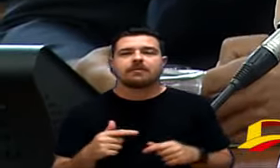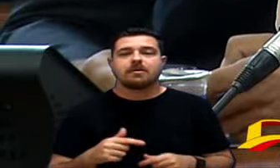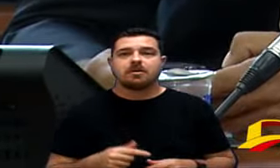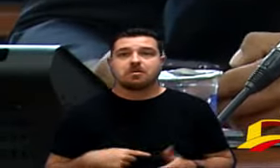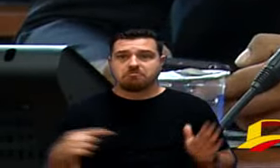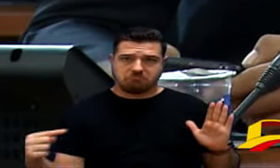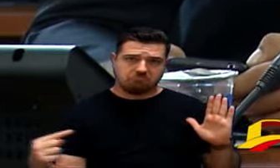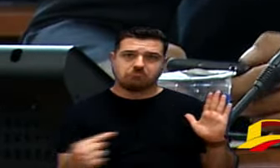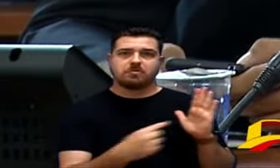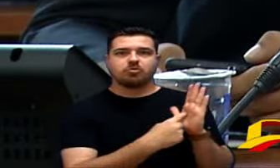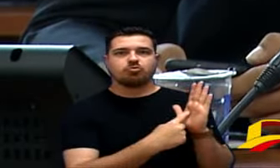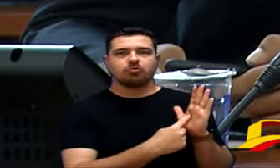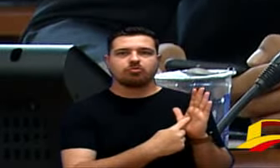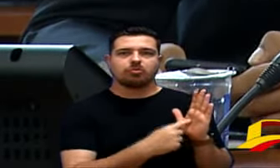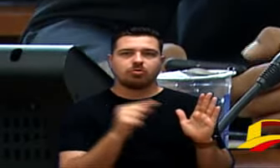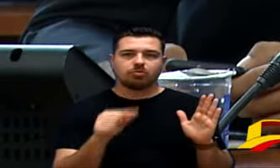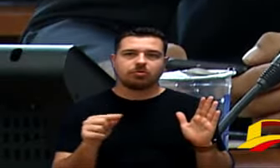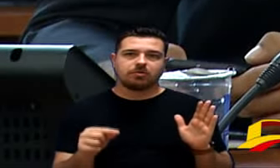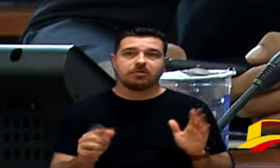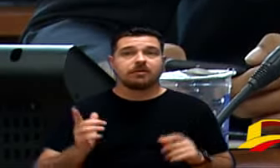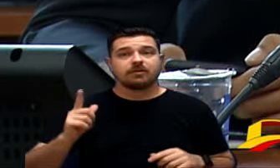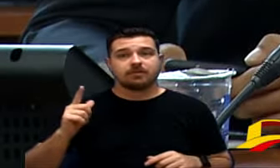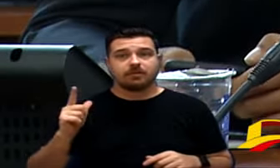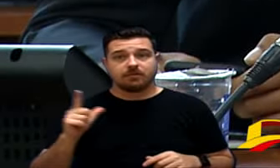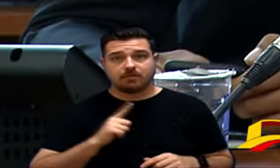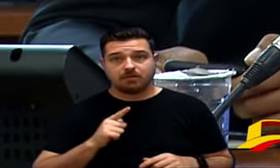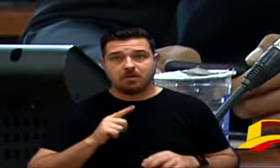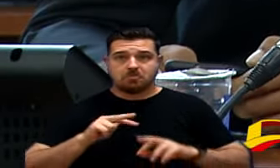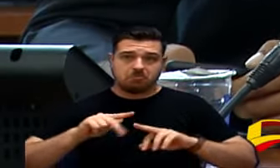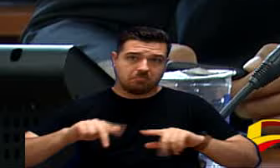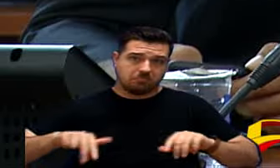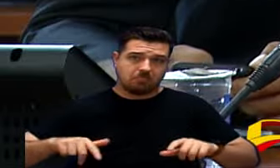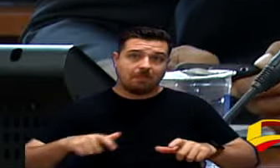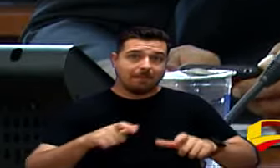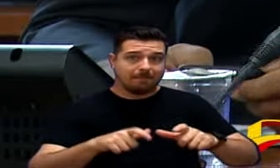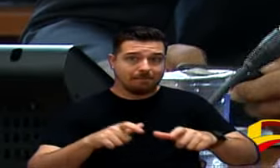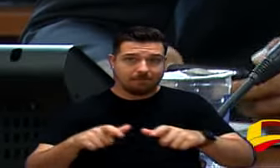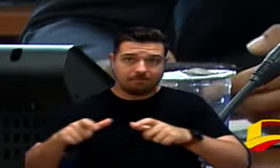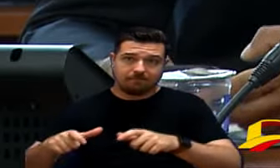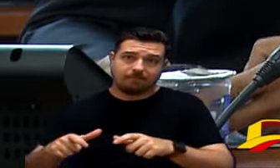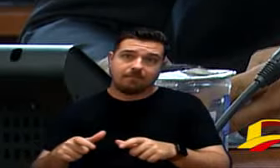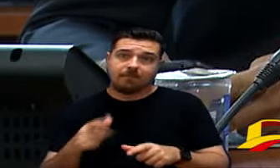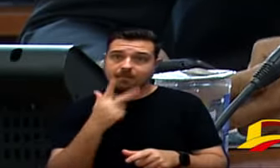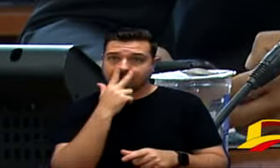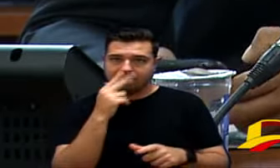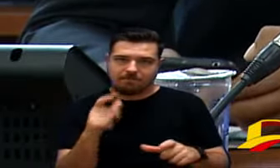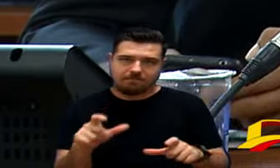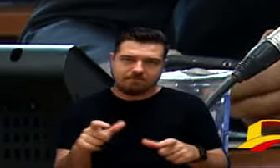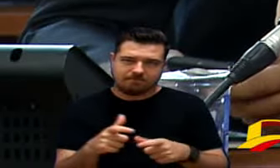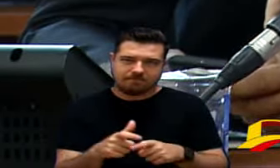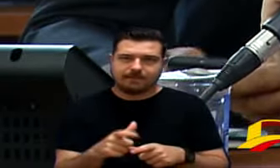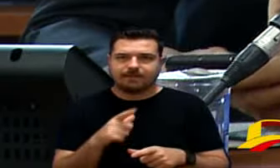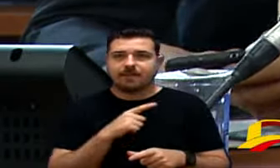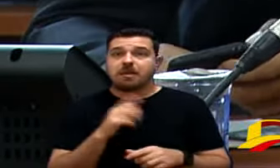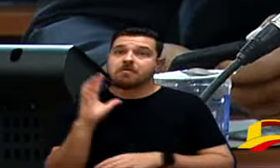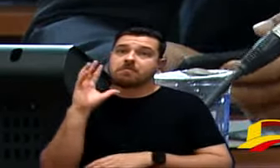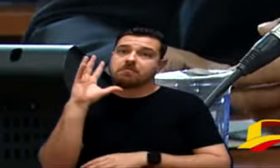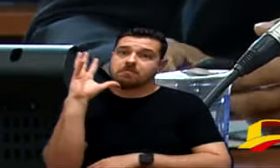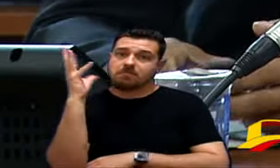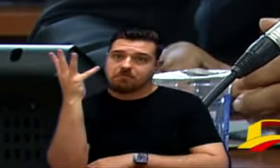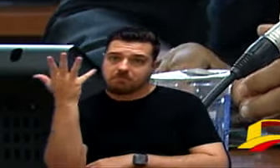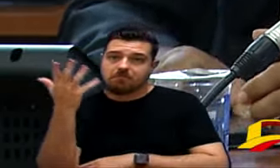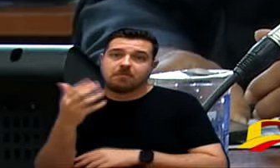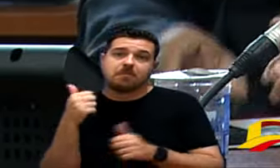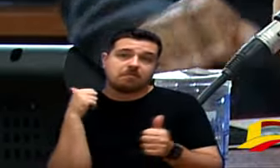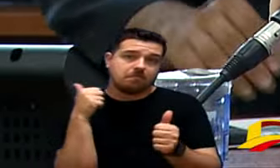aqui secretário tem eh áreas que são pequenas que tem árvores que